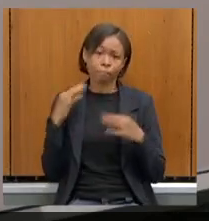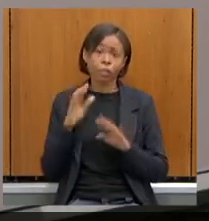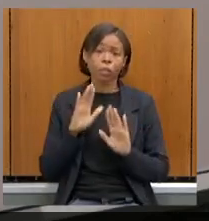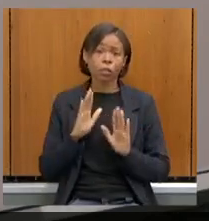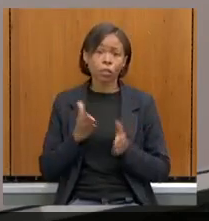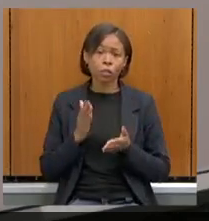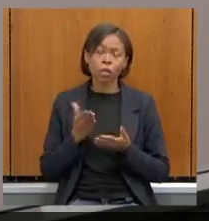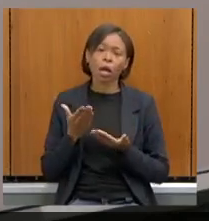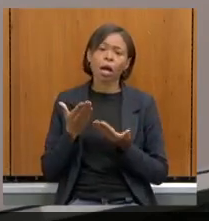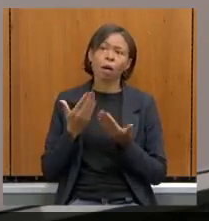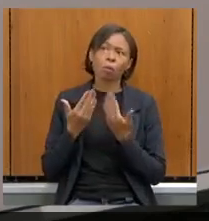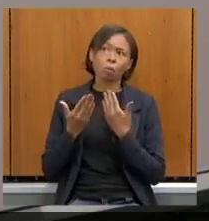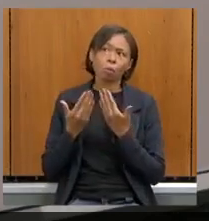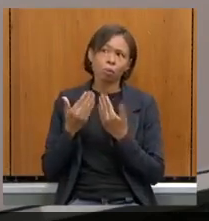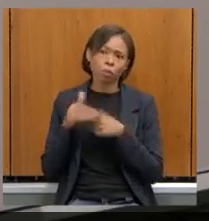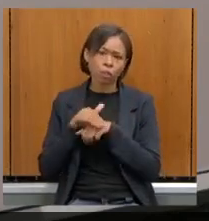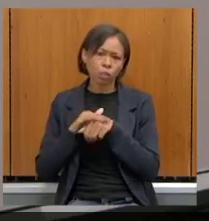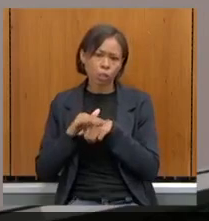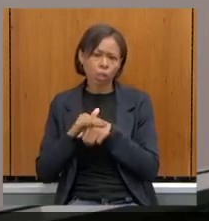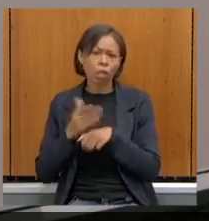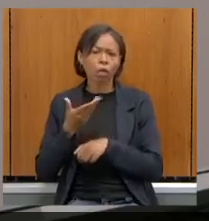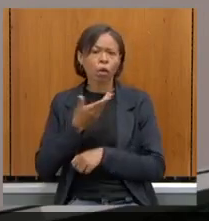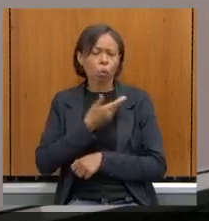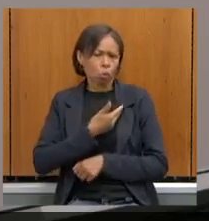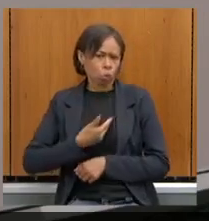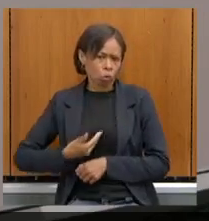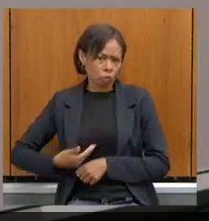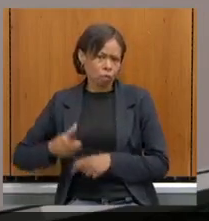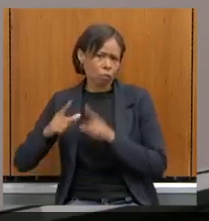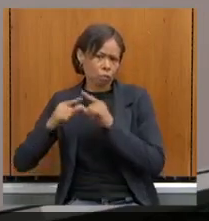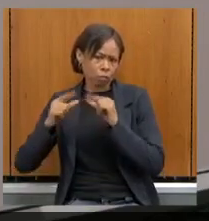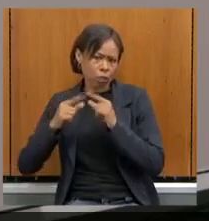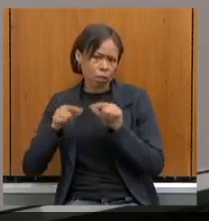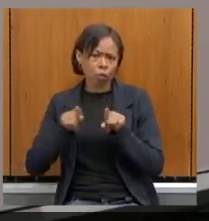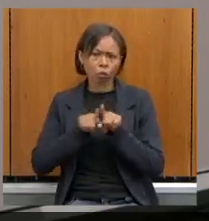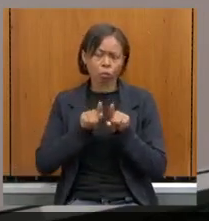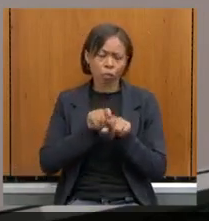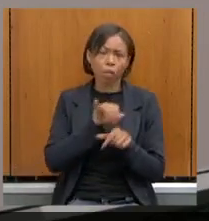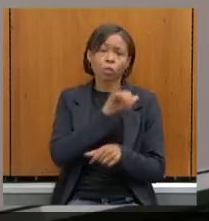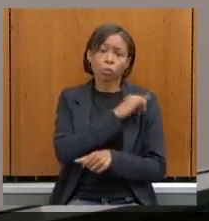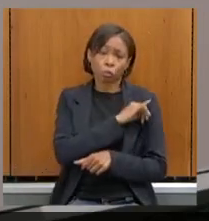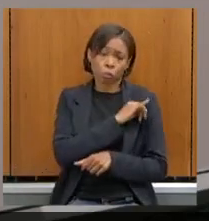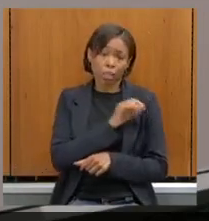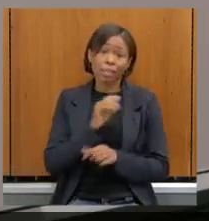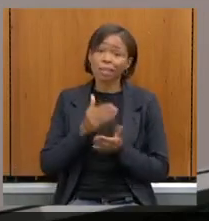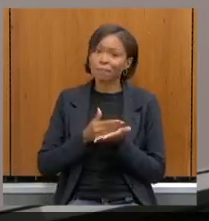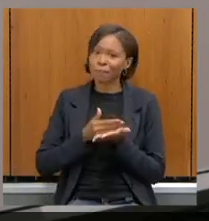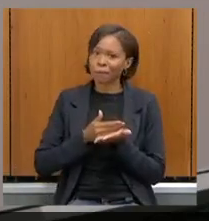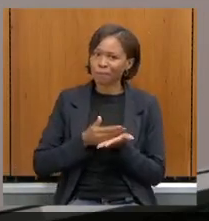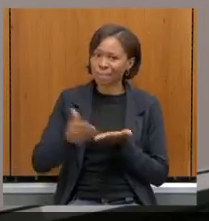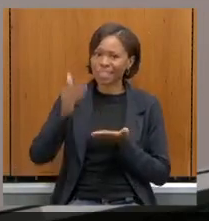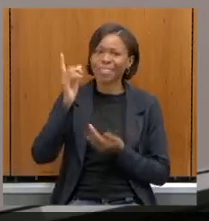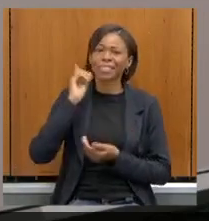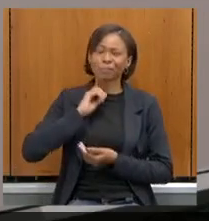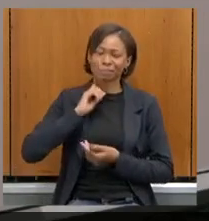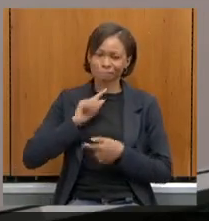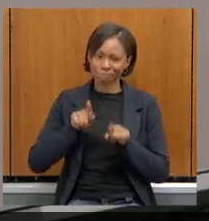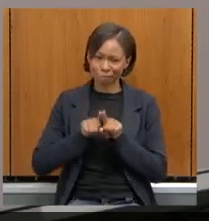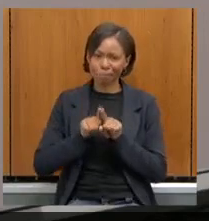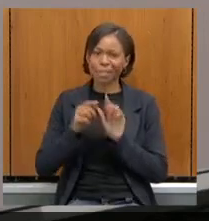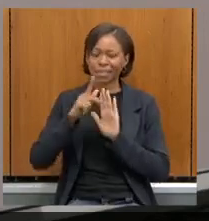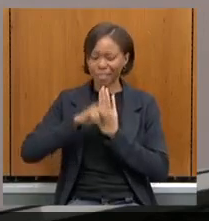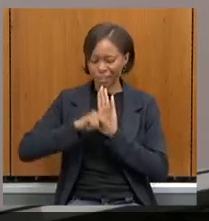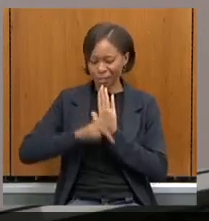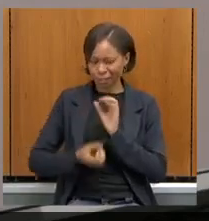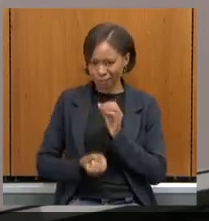conversei com o governo do Rio de Janeiro e vamos nos encontrar em Minas agora para começar a formatar esse projeto. Imaginem que nós